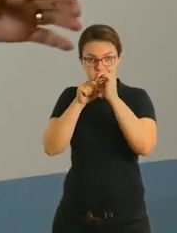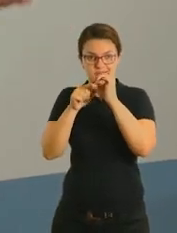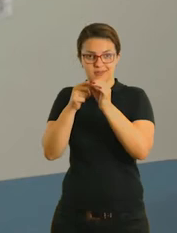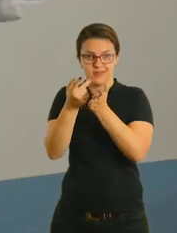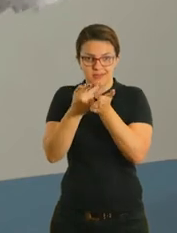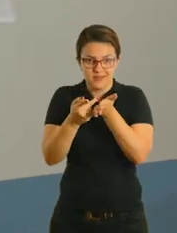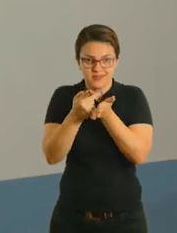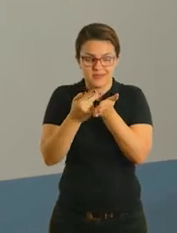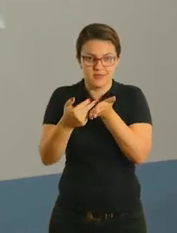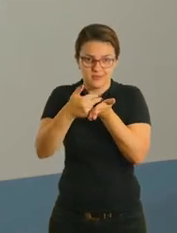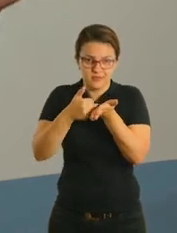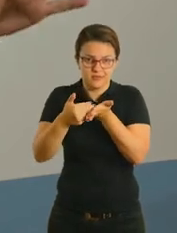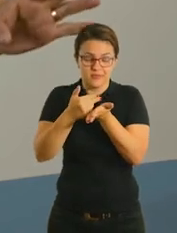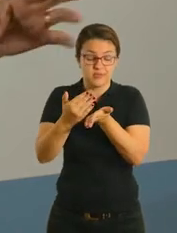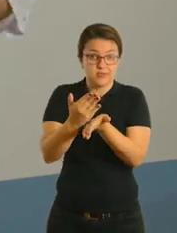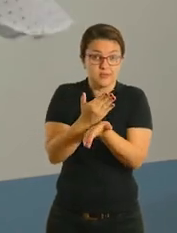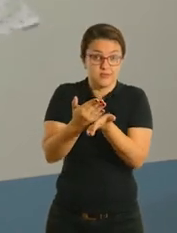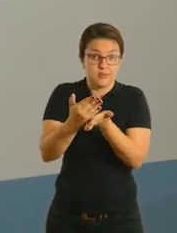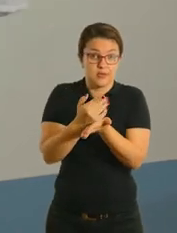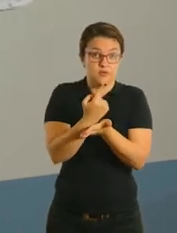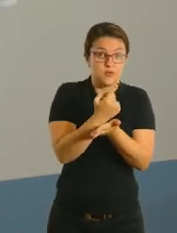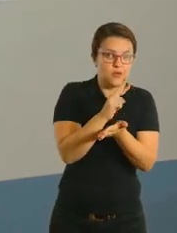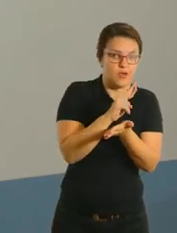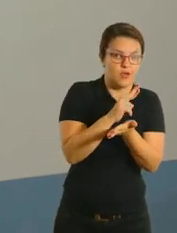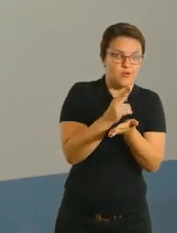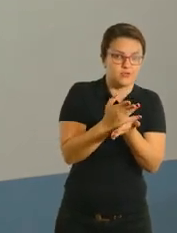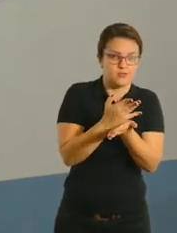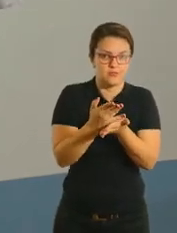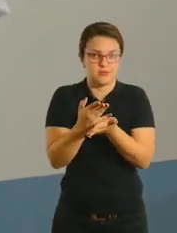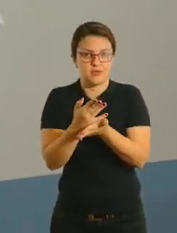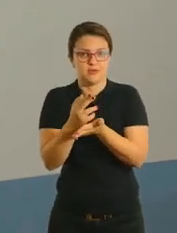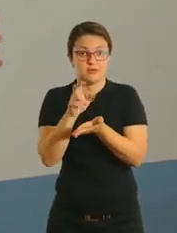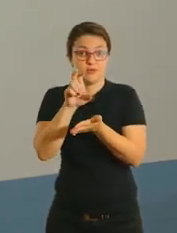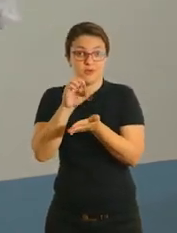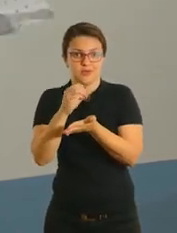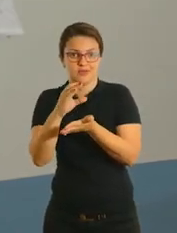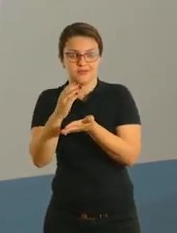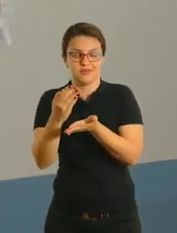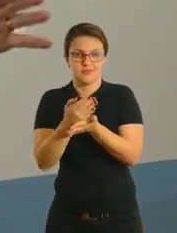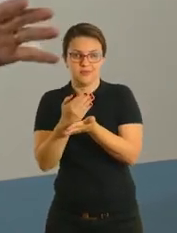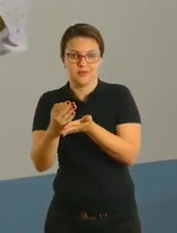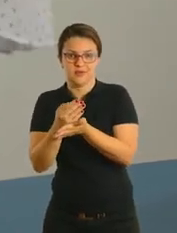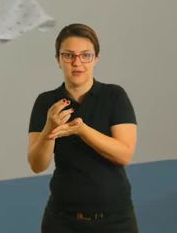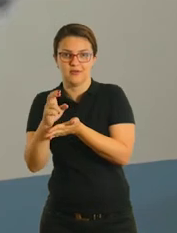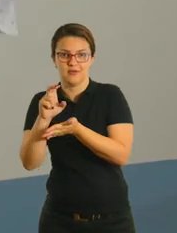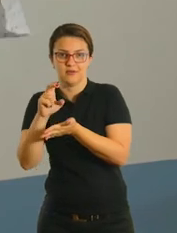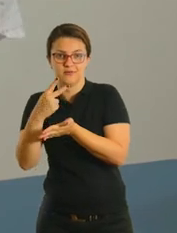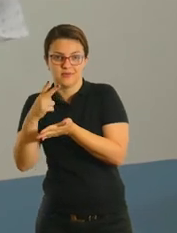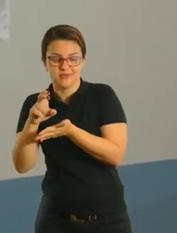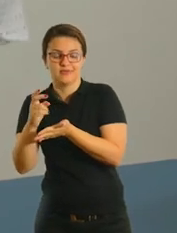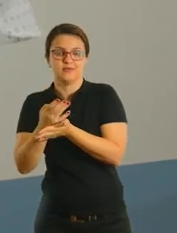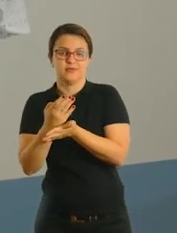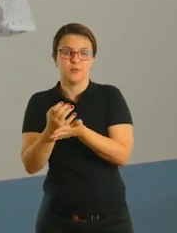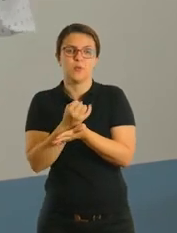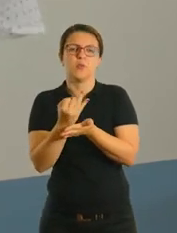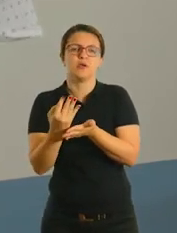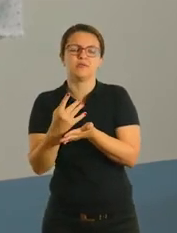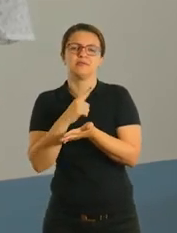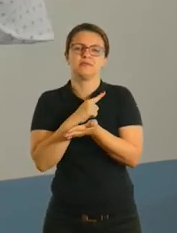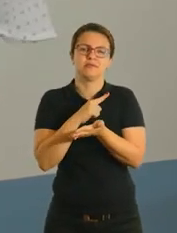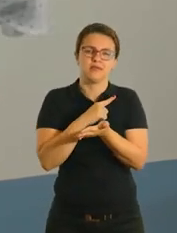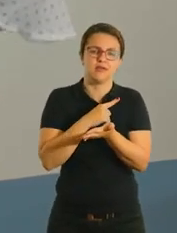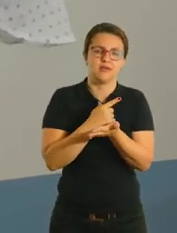as de 1, separem as de 50 e depois contem quantas de 1 tem, quantas de 50. Trabalhando assim,